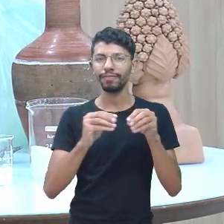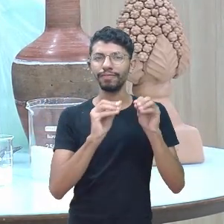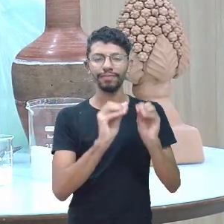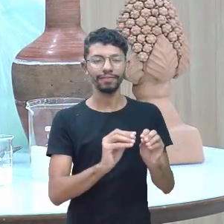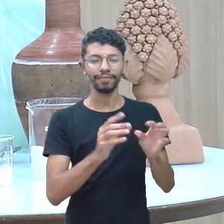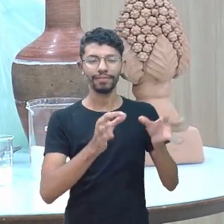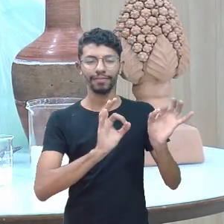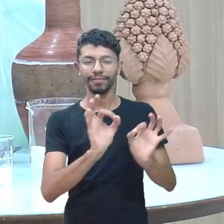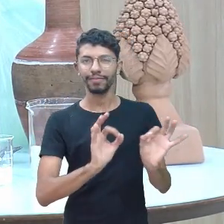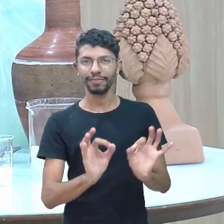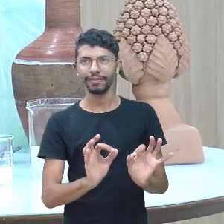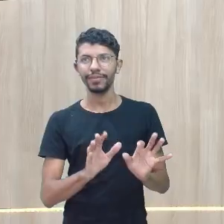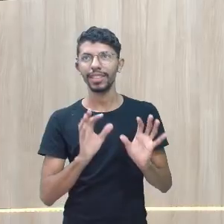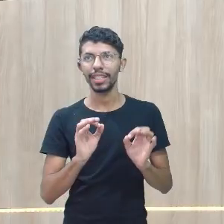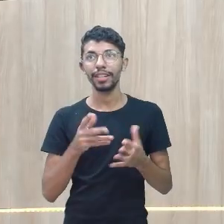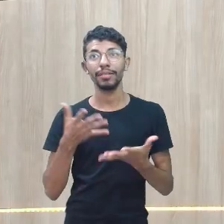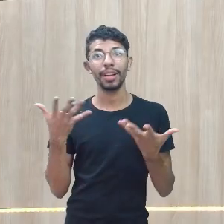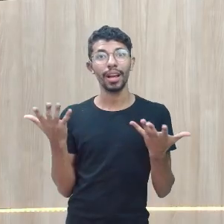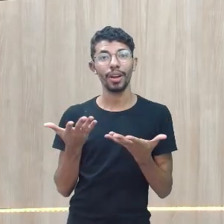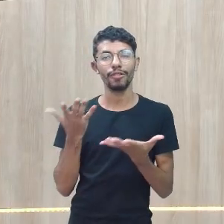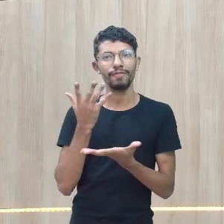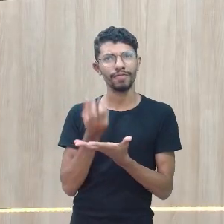aqui e vamos continuar.